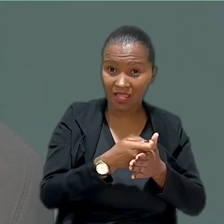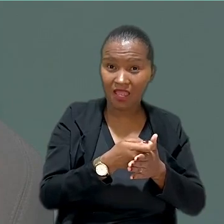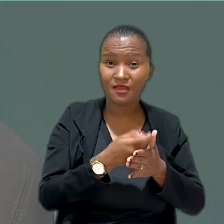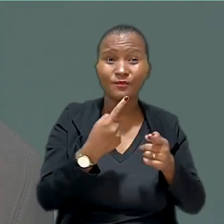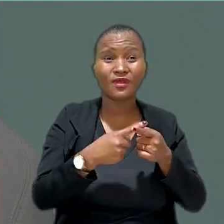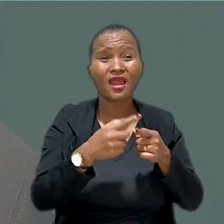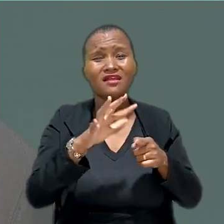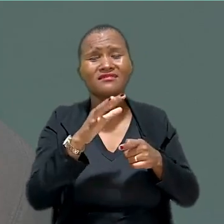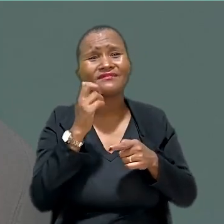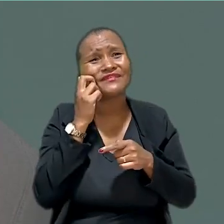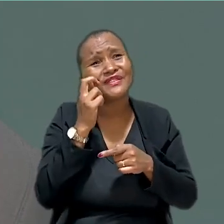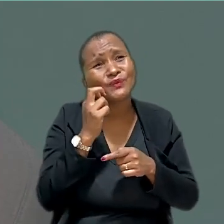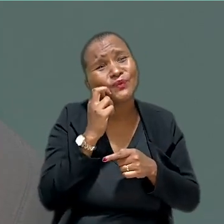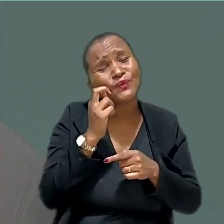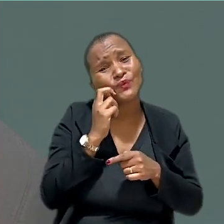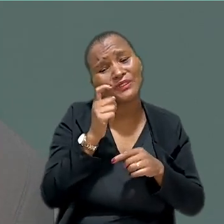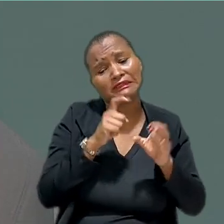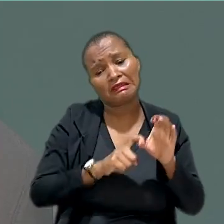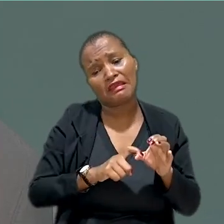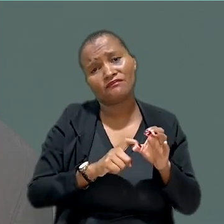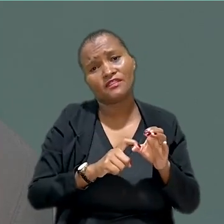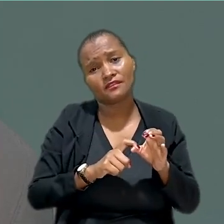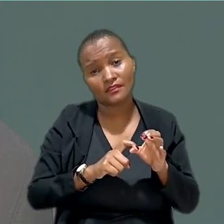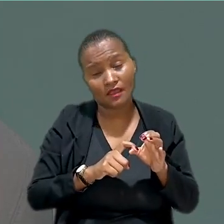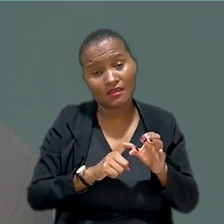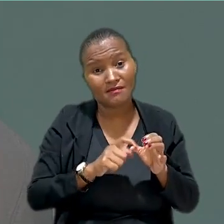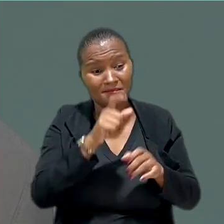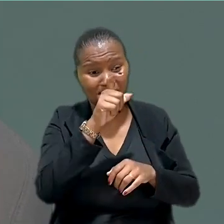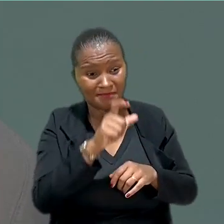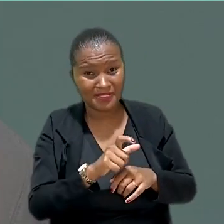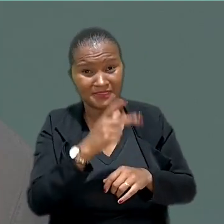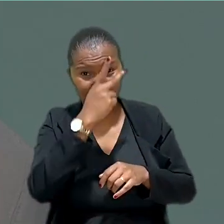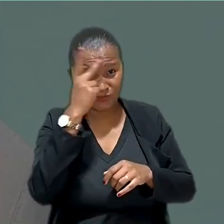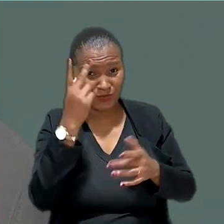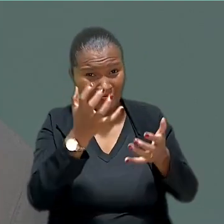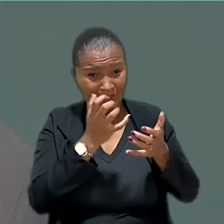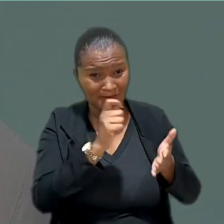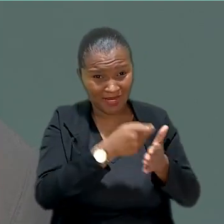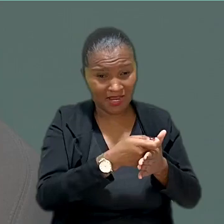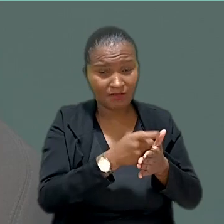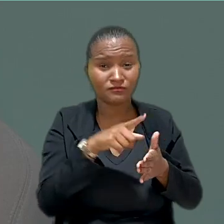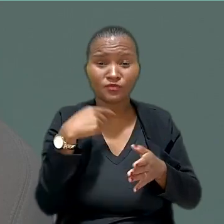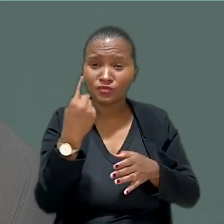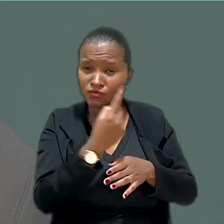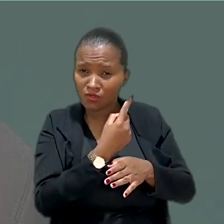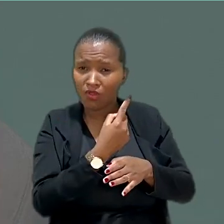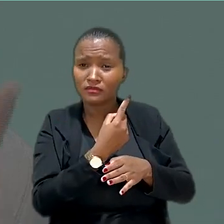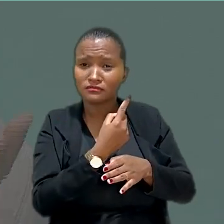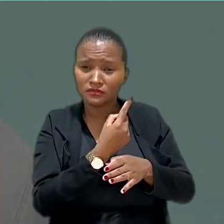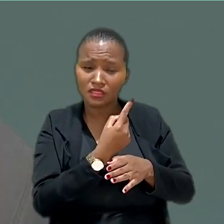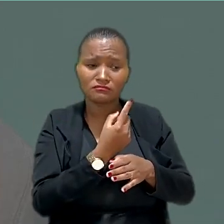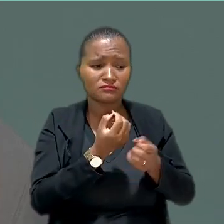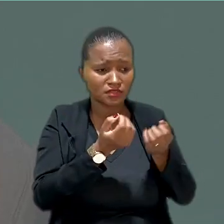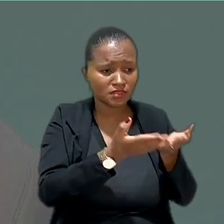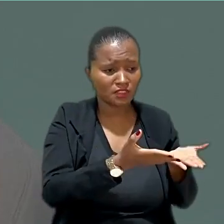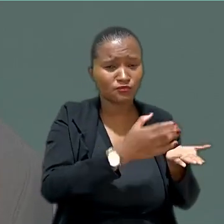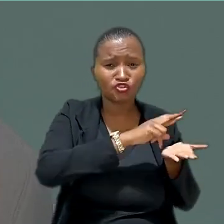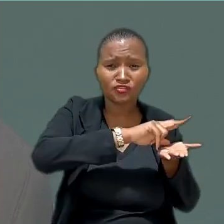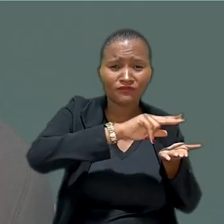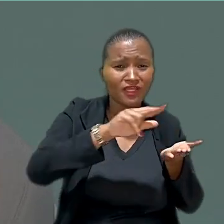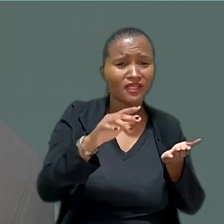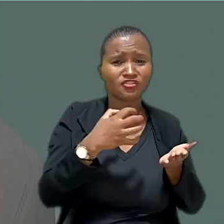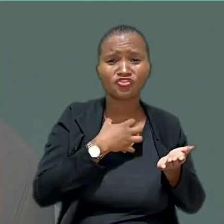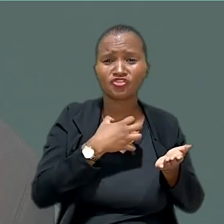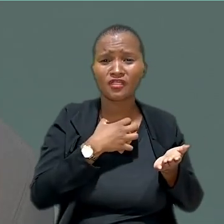pessoas se sentem envergonhadas porque estão devendo. E para esses devedores, nós disponibilizamos diversas formas de